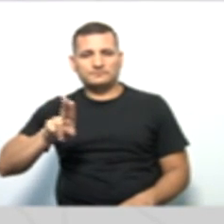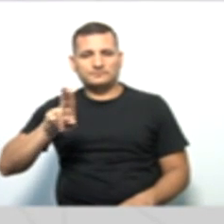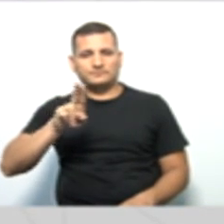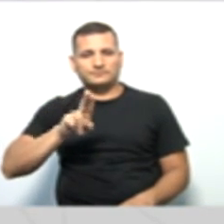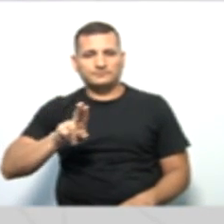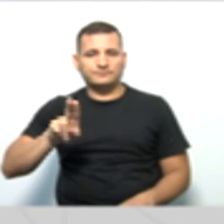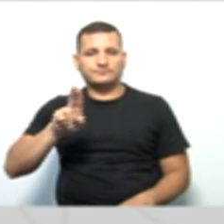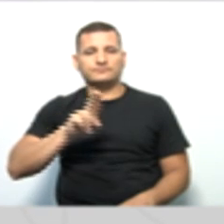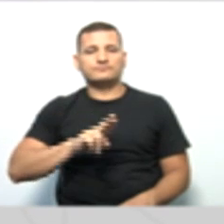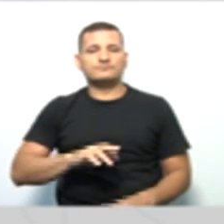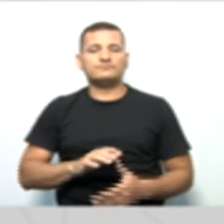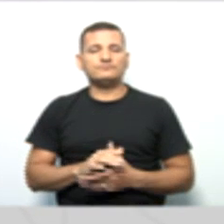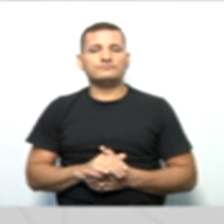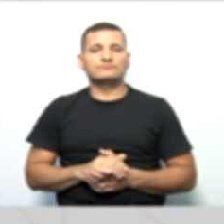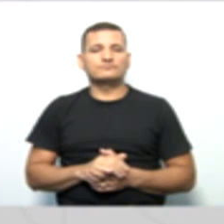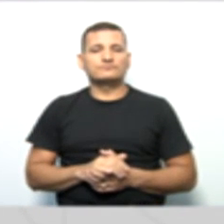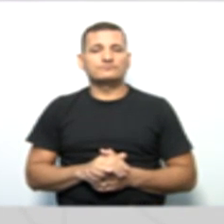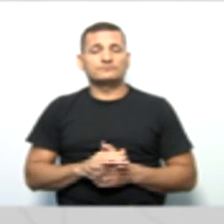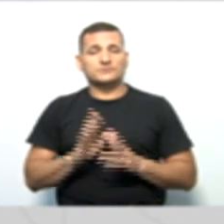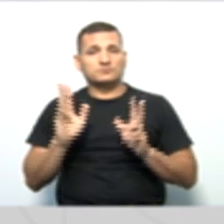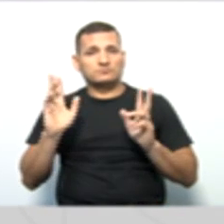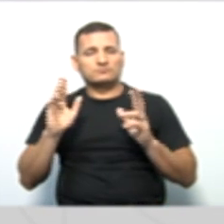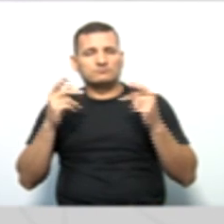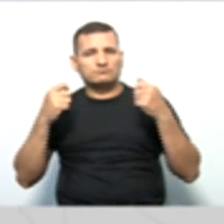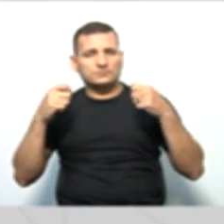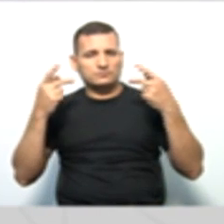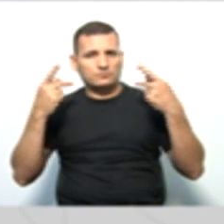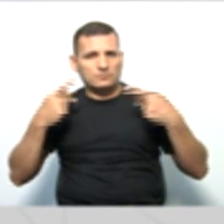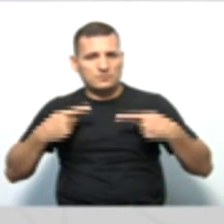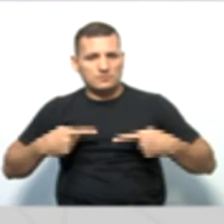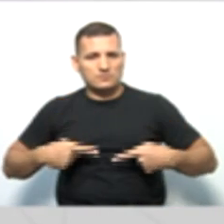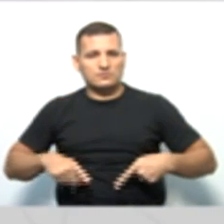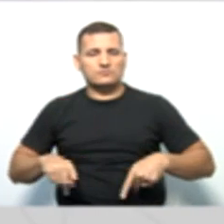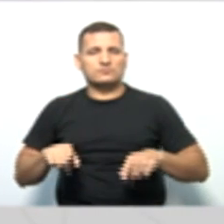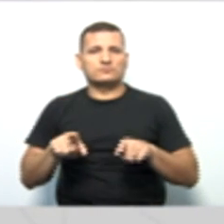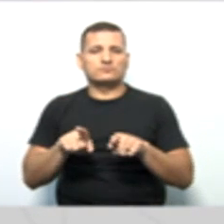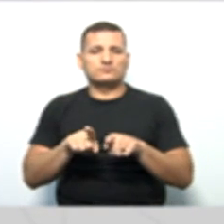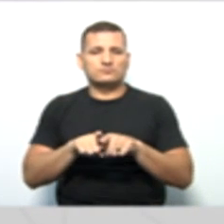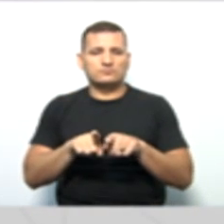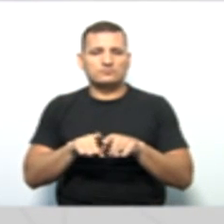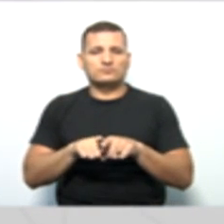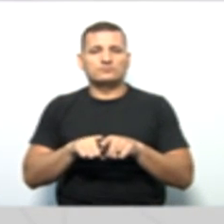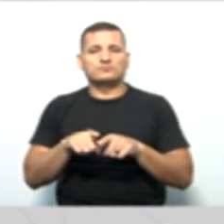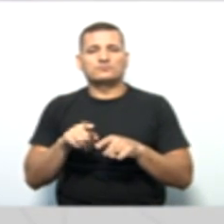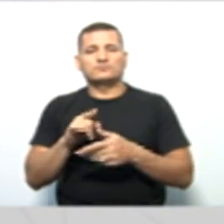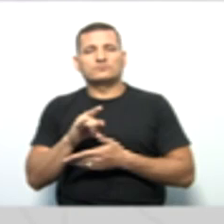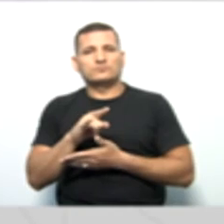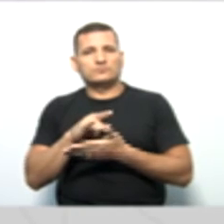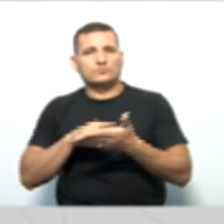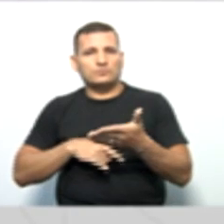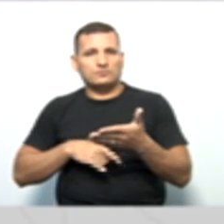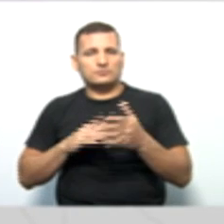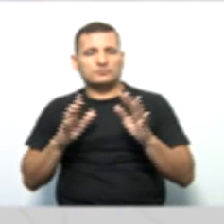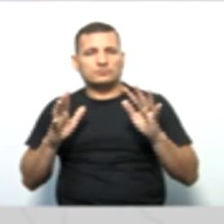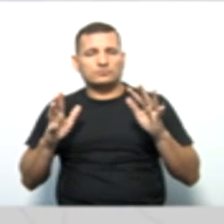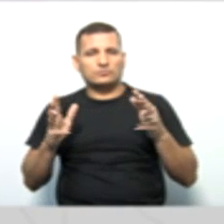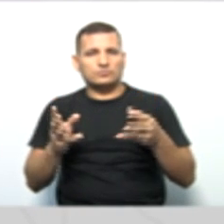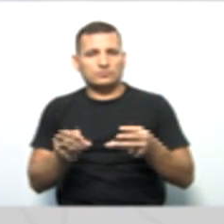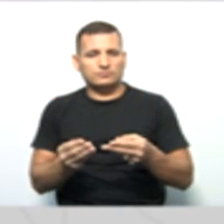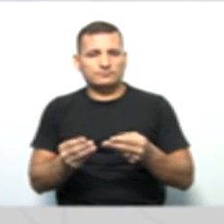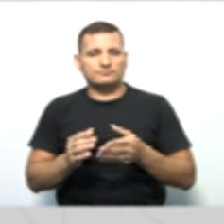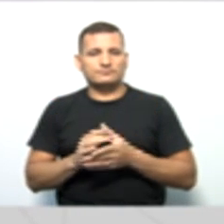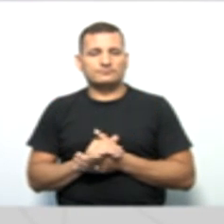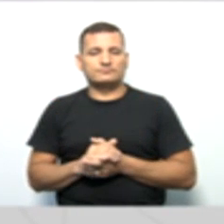Considerando fatores humanos, estética, consistência e documentação global,